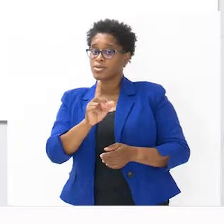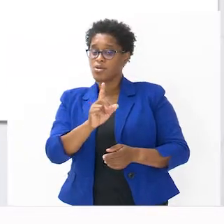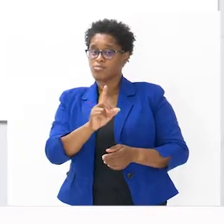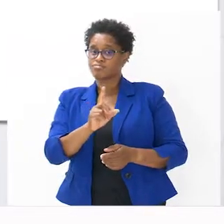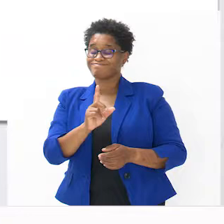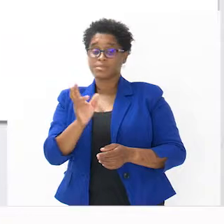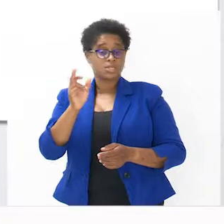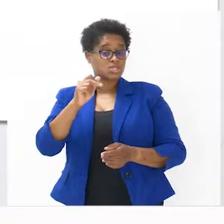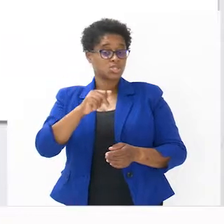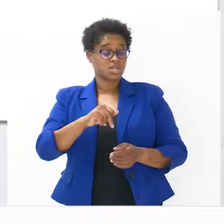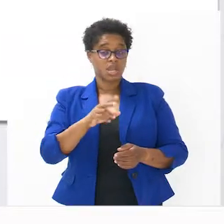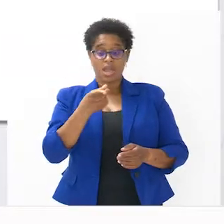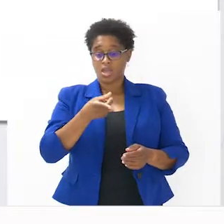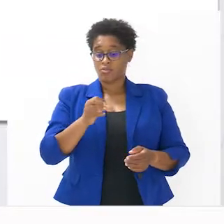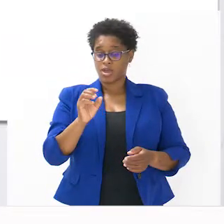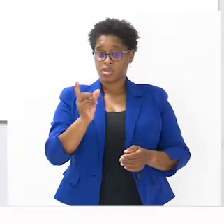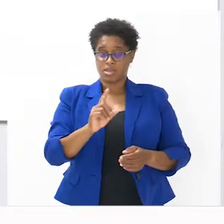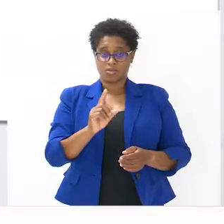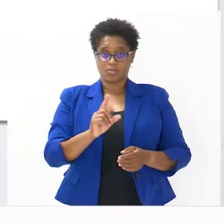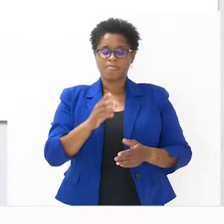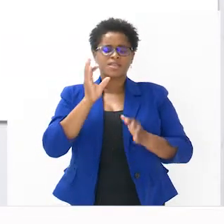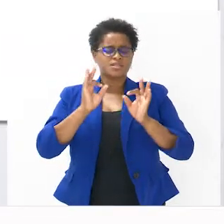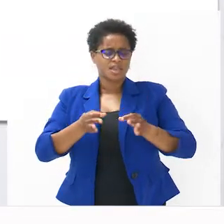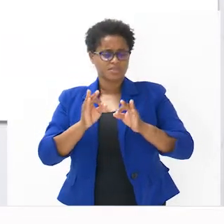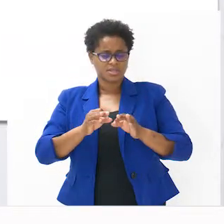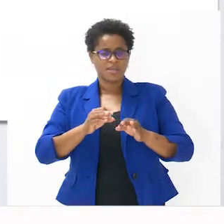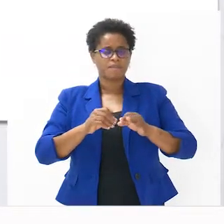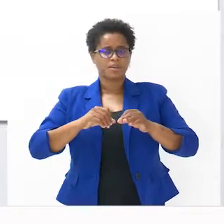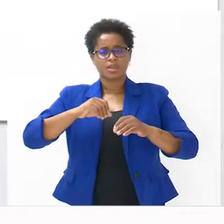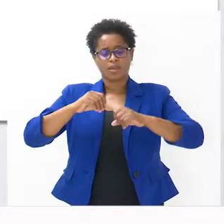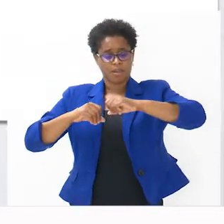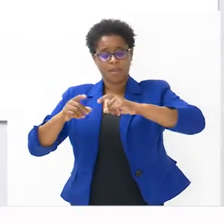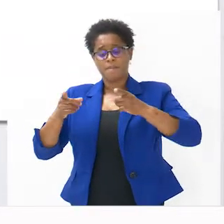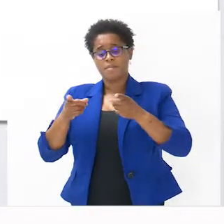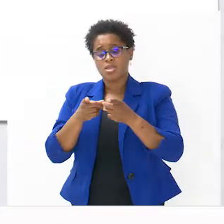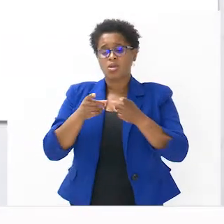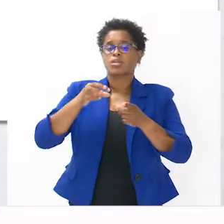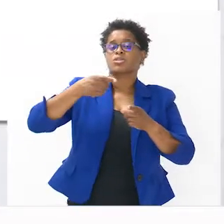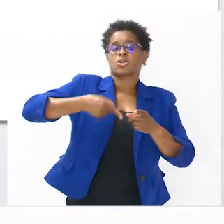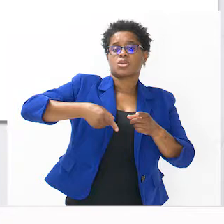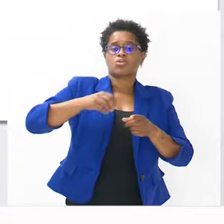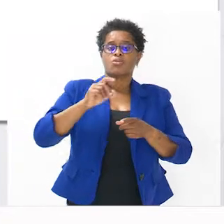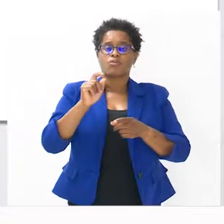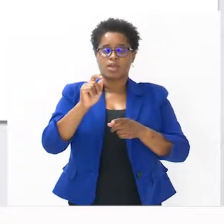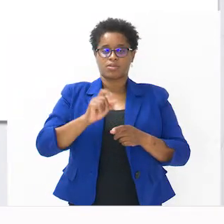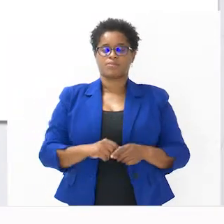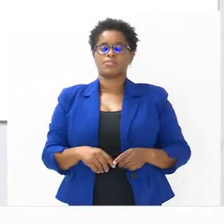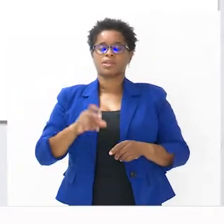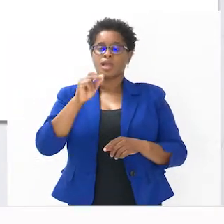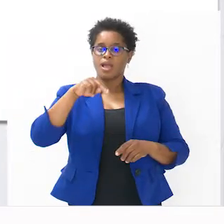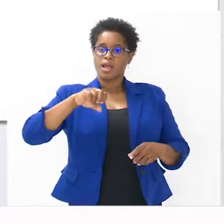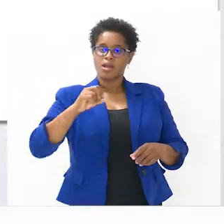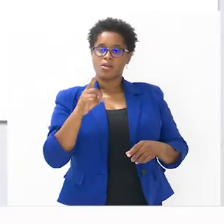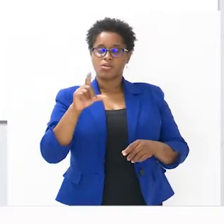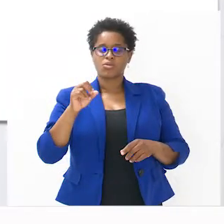nunca chegar a 90 graus. É sempre menor do que 90. Então, ângulo agudo é